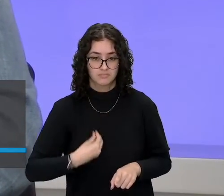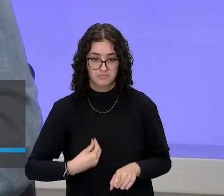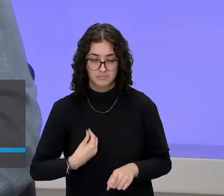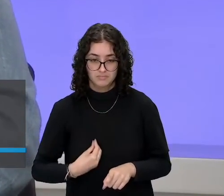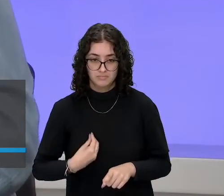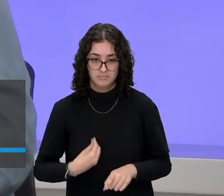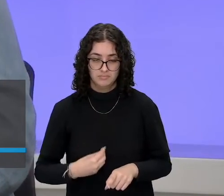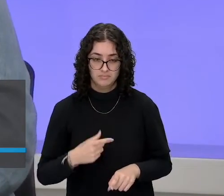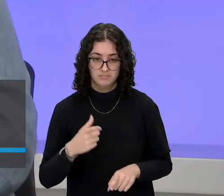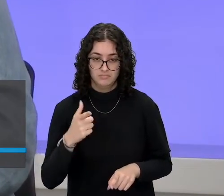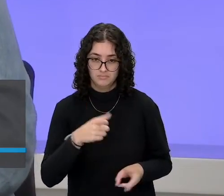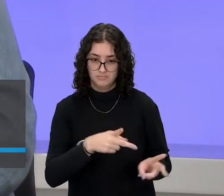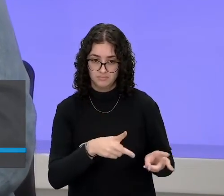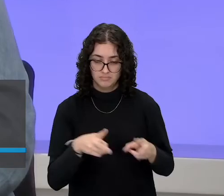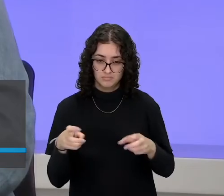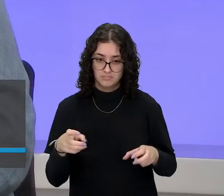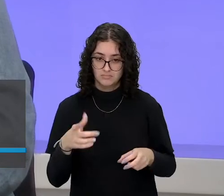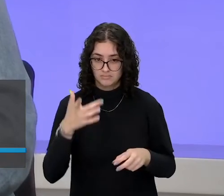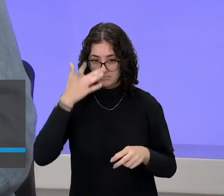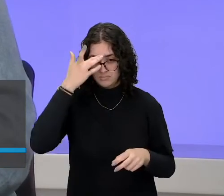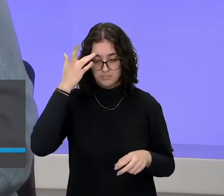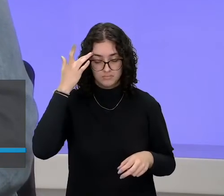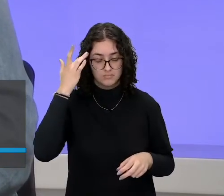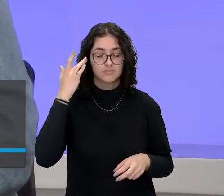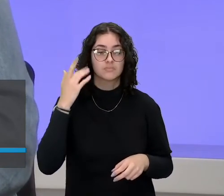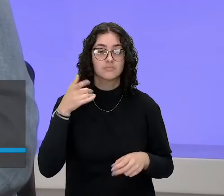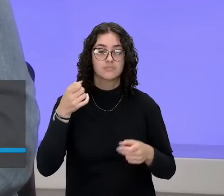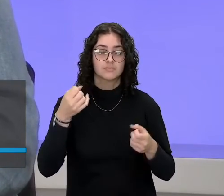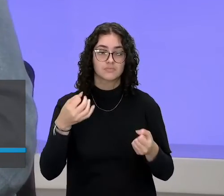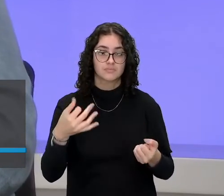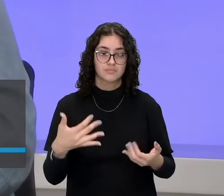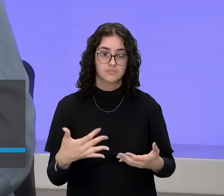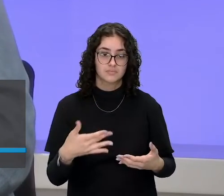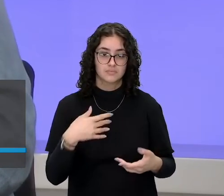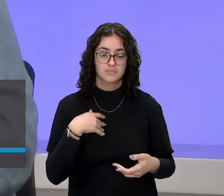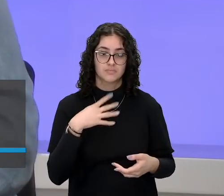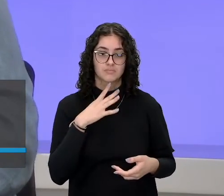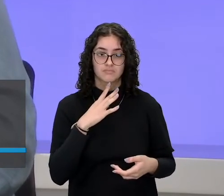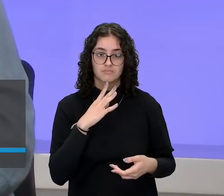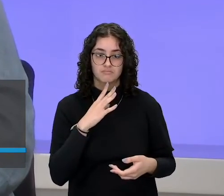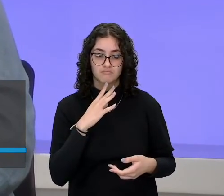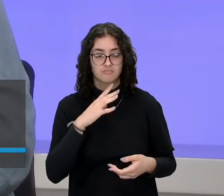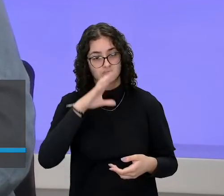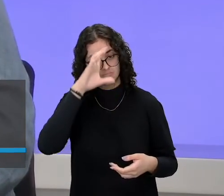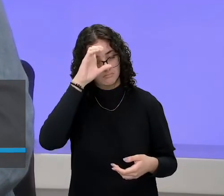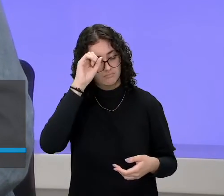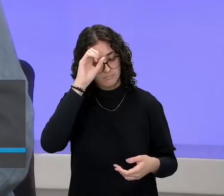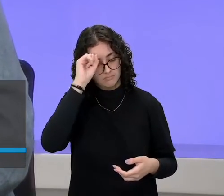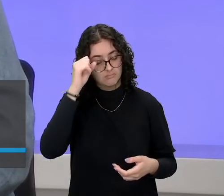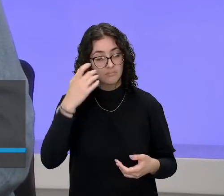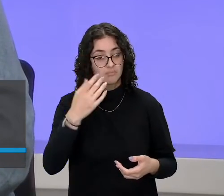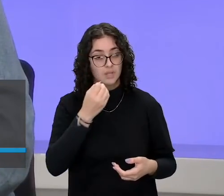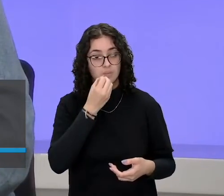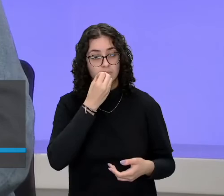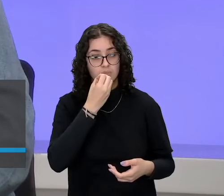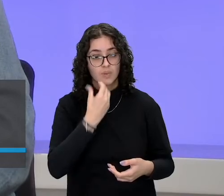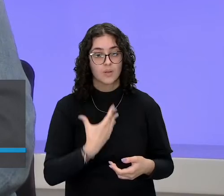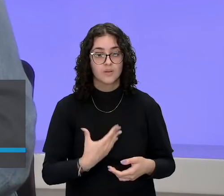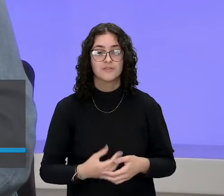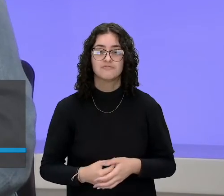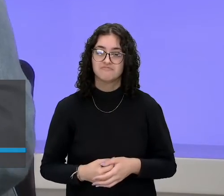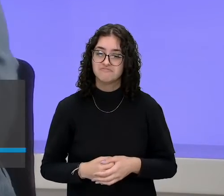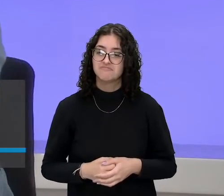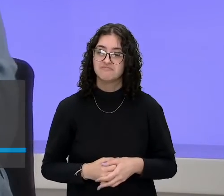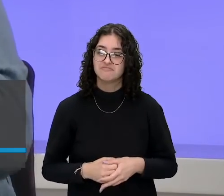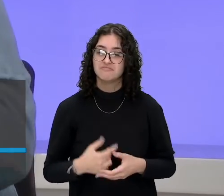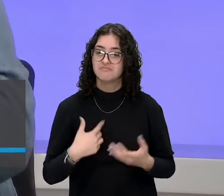vivenciada, você percebe na pessoa na hora que ela fala, né? Eu conheci isso, eu aprendi isso. É tão gostoso ouvir, né? Fala assim,